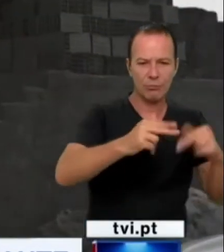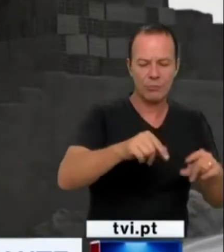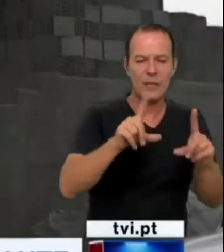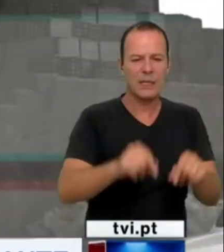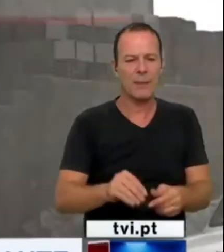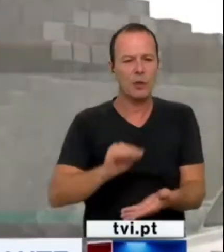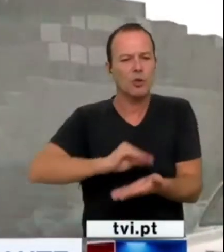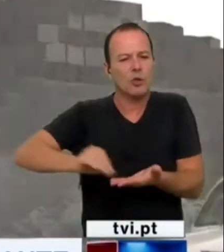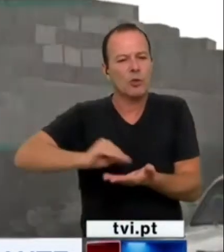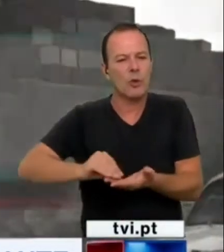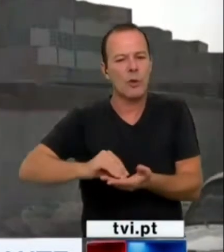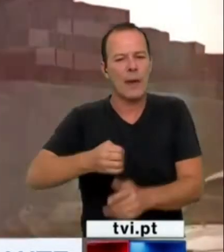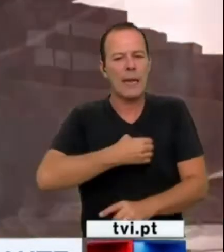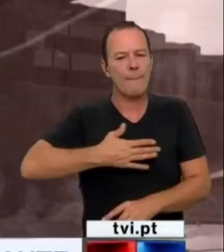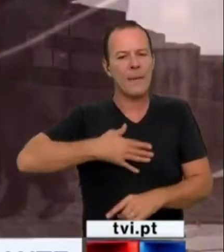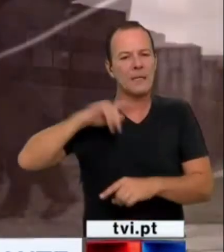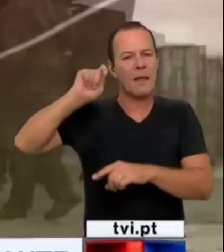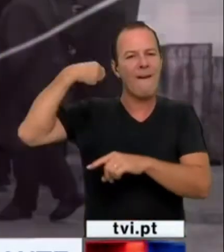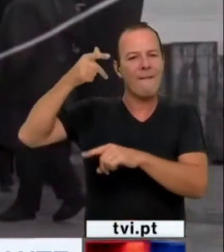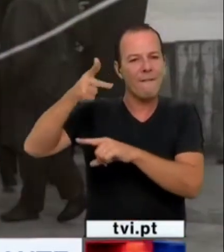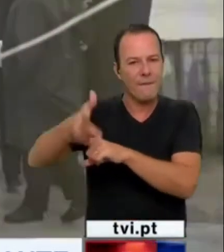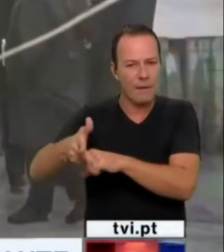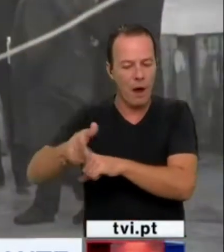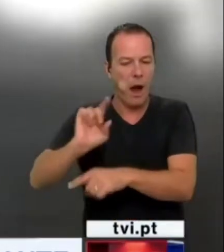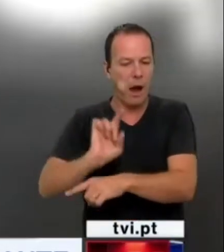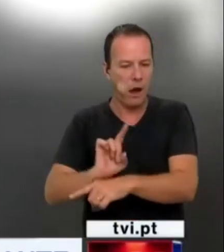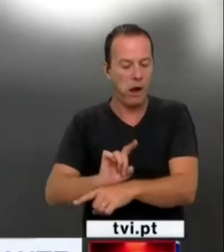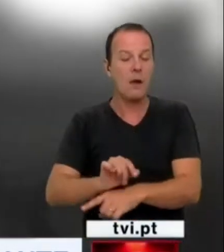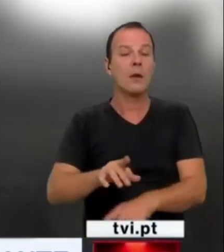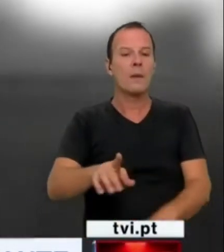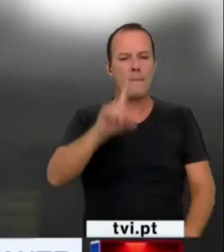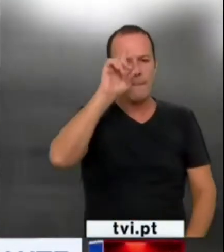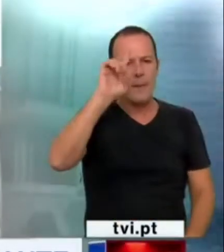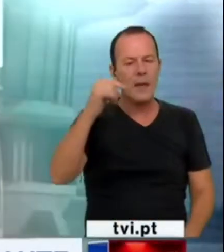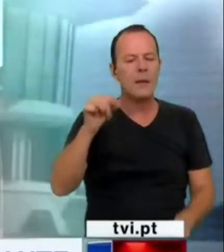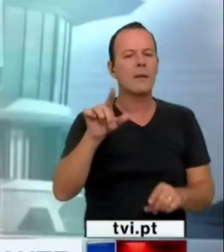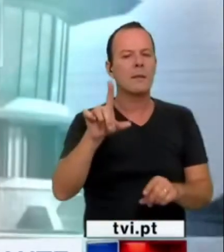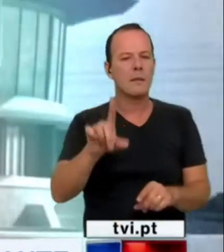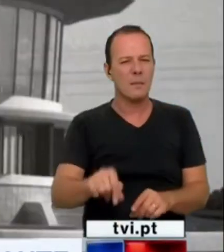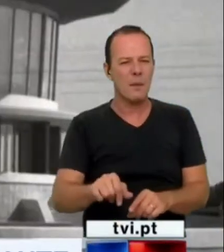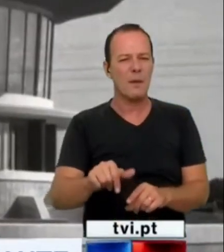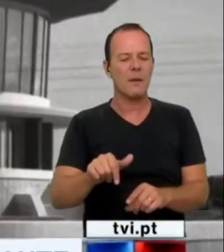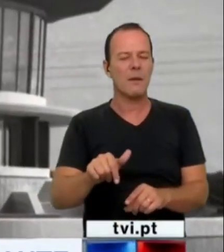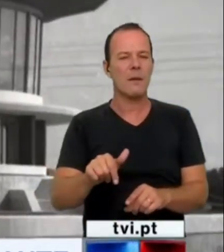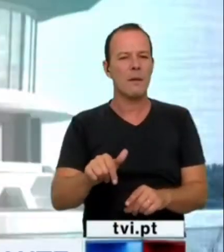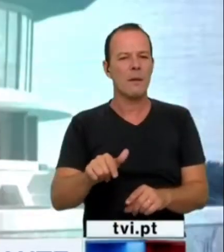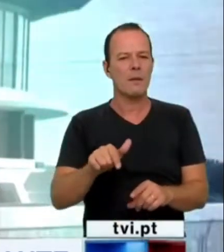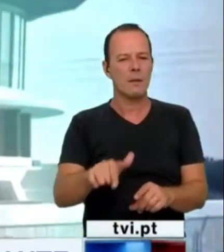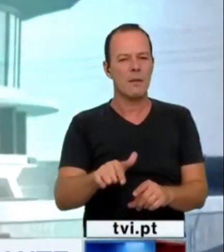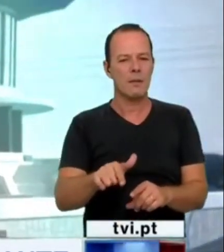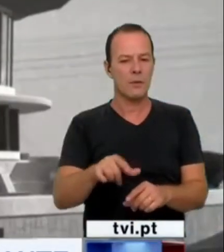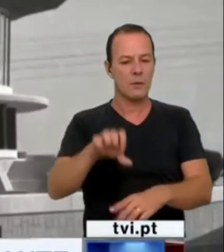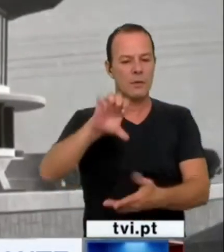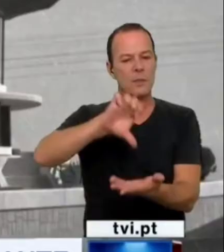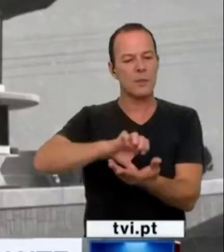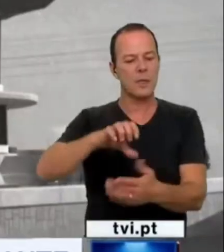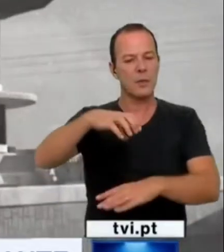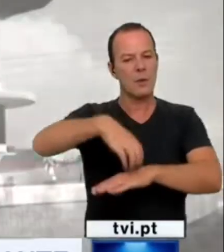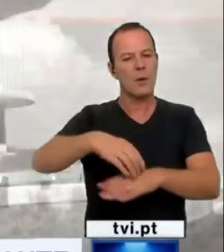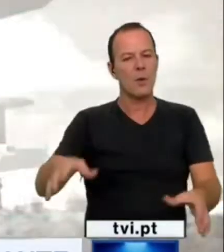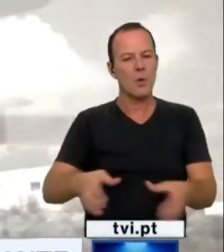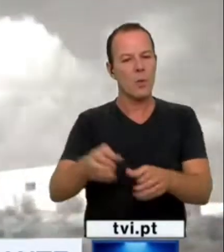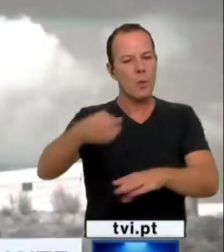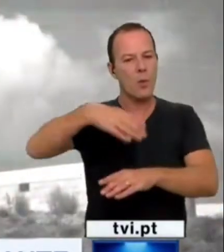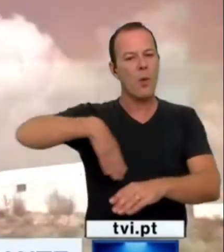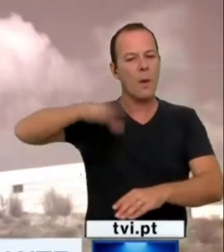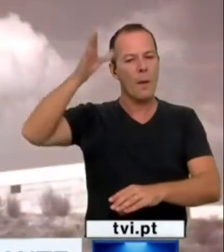empresa de filmagens. Sabemos também que, entretanto, esteve previsto o Centro Operacional do Regimento de Sapadores